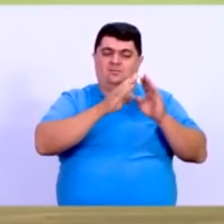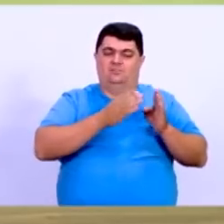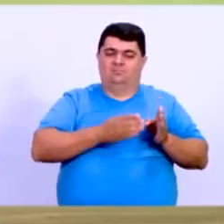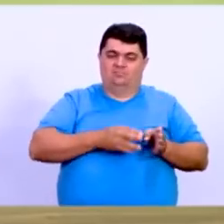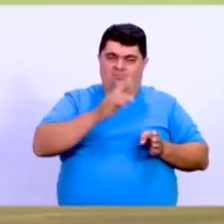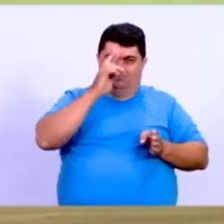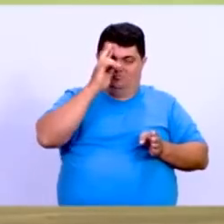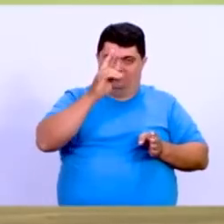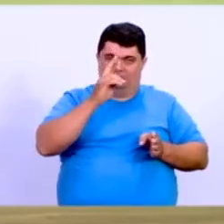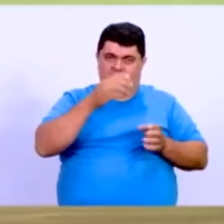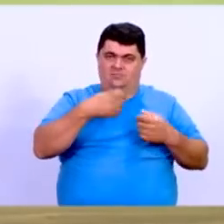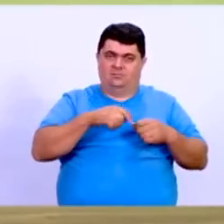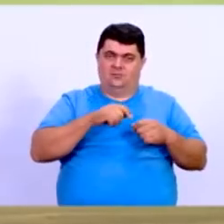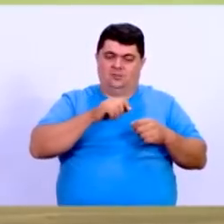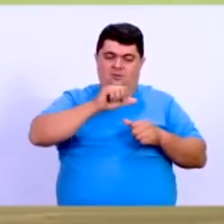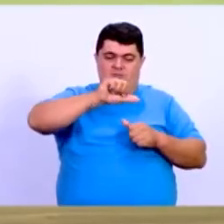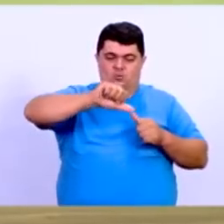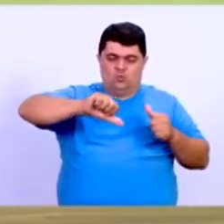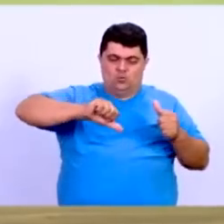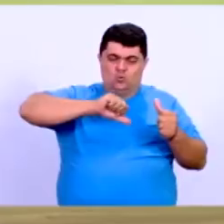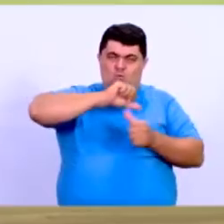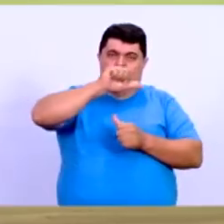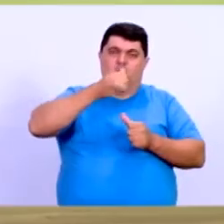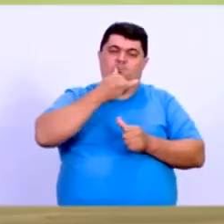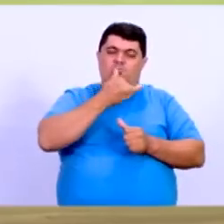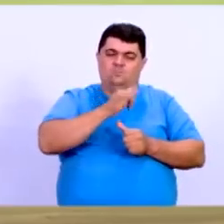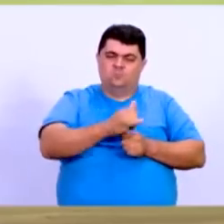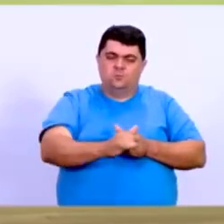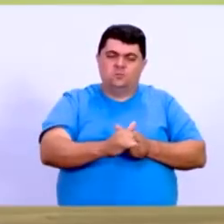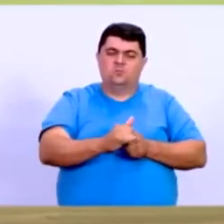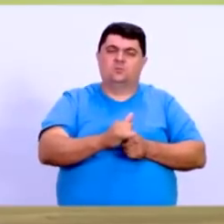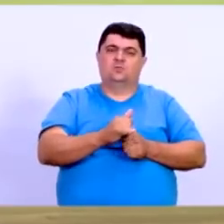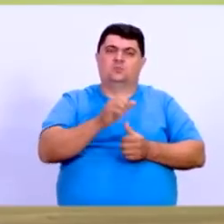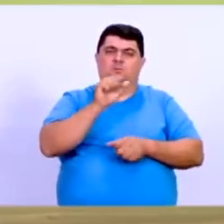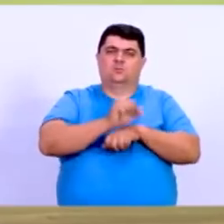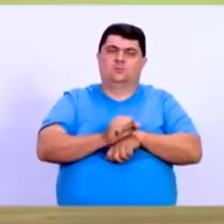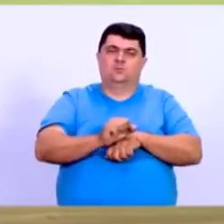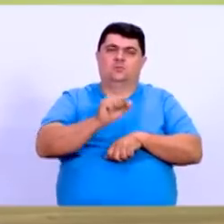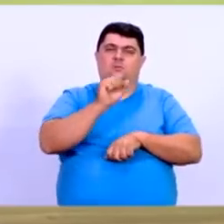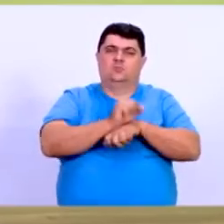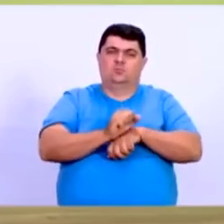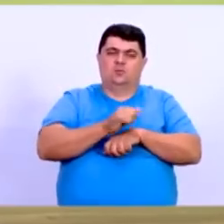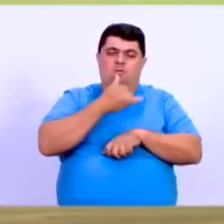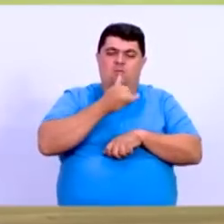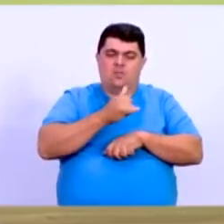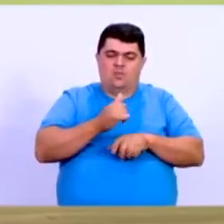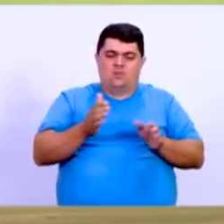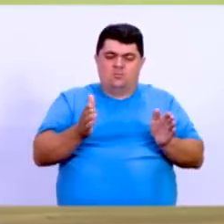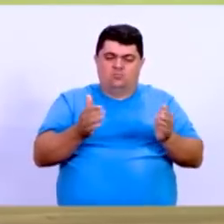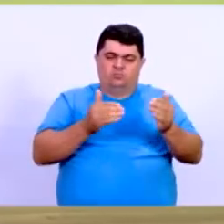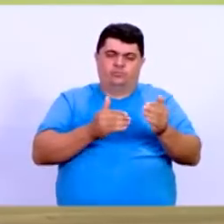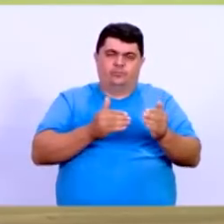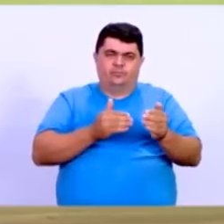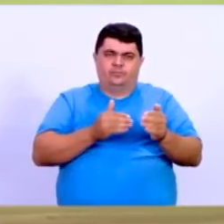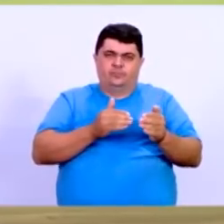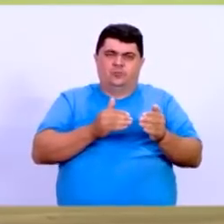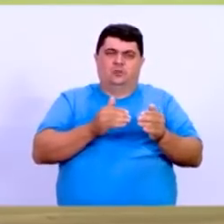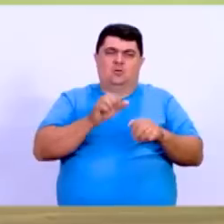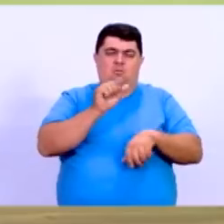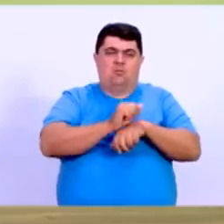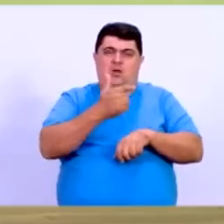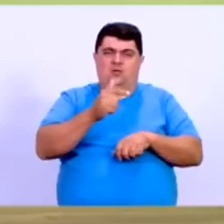ele tem que ter lá redundância física, tem que ter redundância de energia, ele tem que ter a bateria do carro do lado para que não acabe a energia, ele não pare de